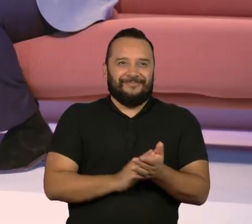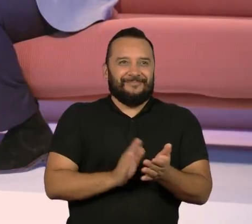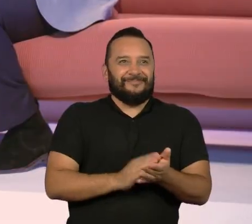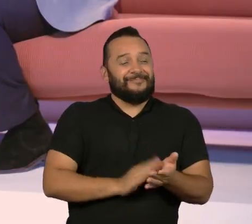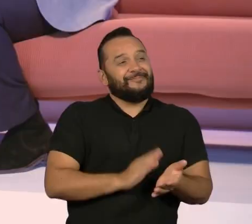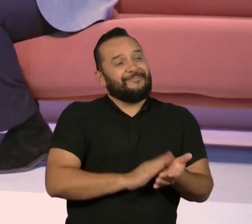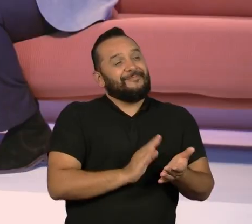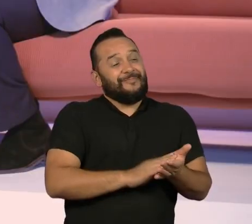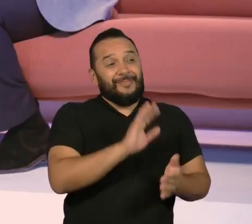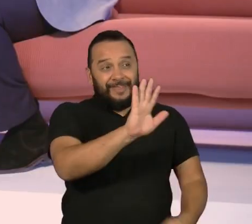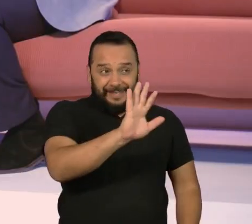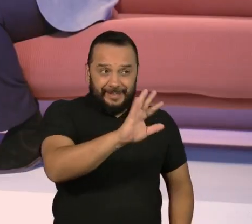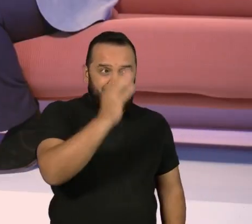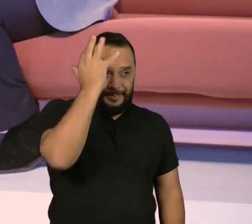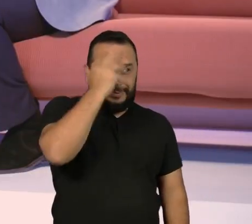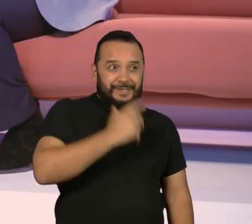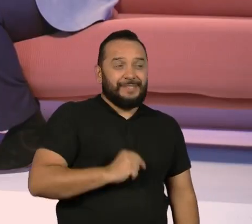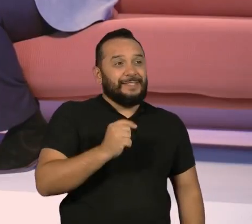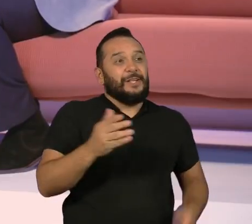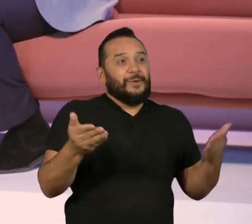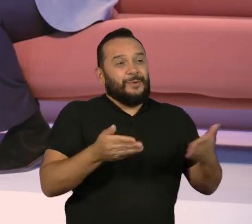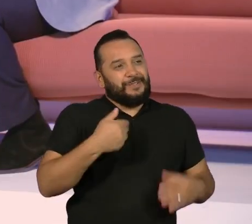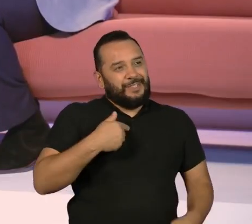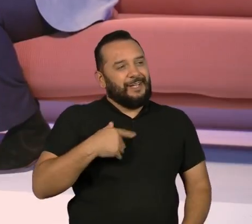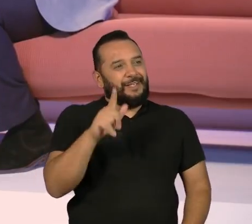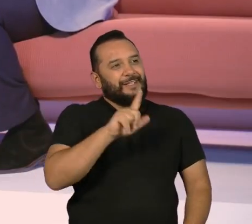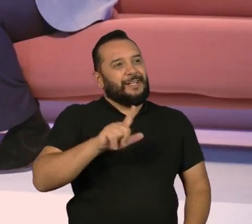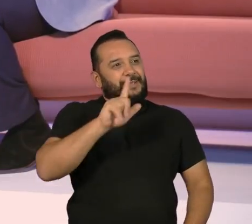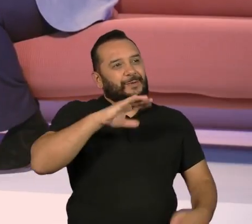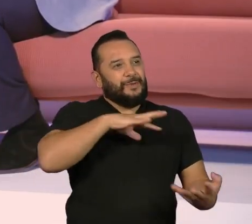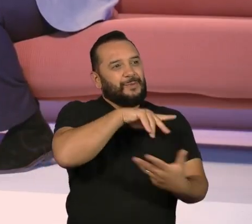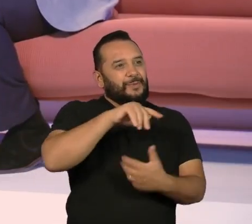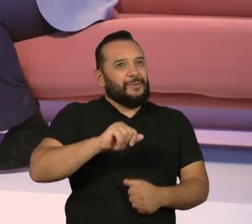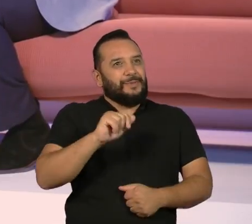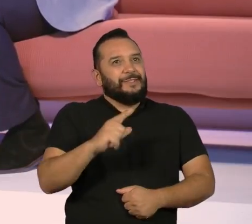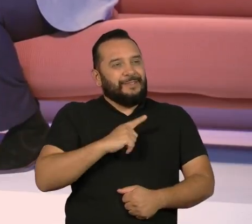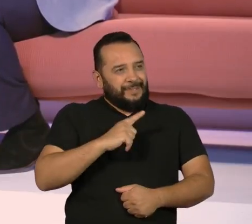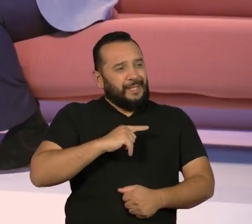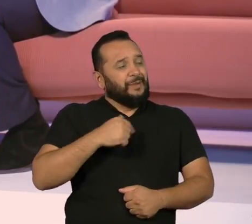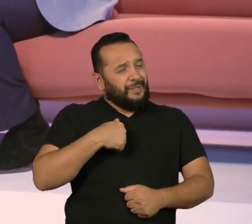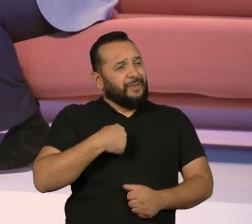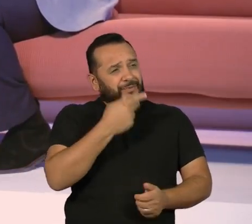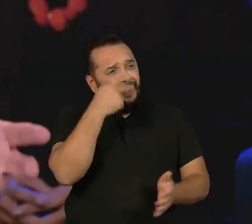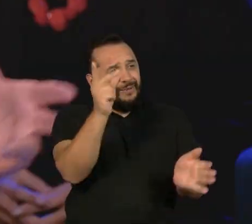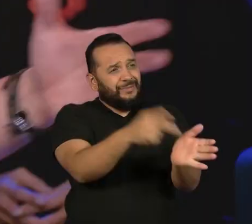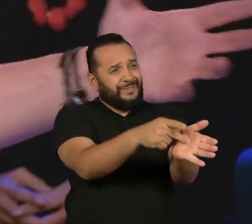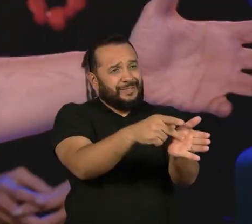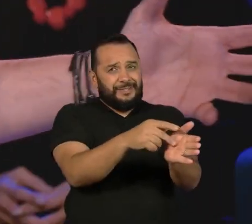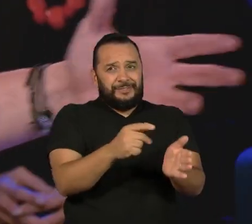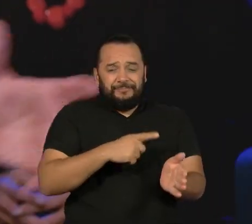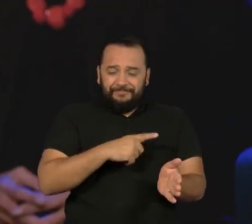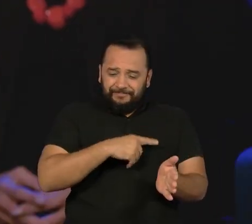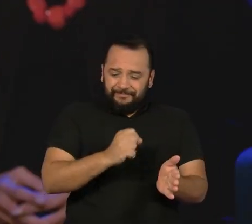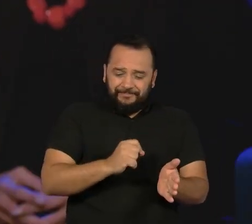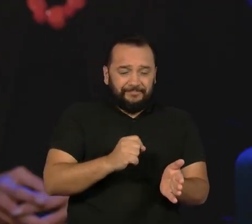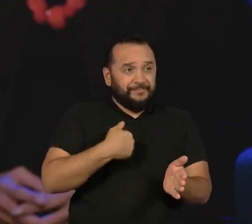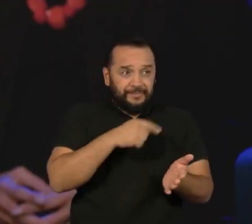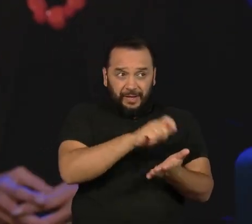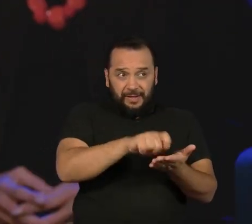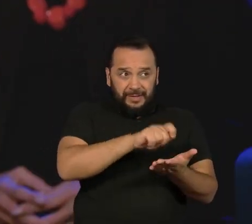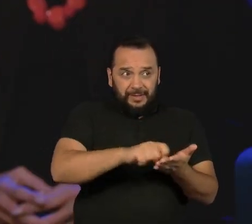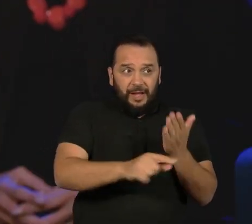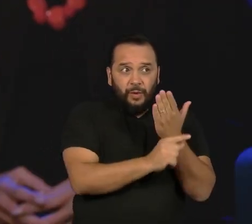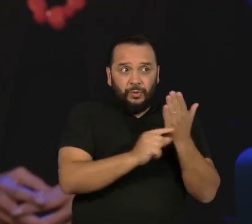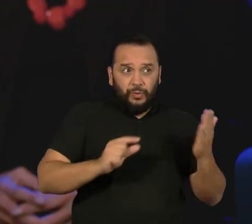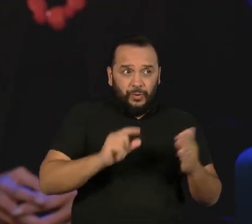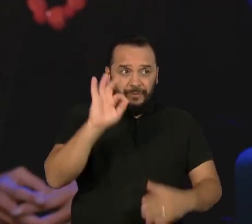Tem uma coisa bonita hoje na literatura universal, que é uma literatura de autenticidade, né? Teve um autor francês